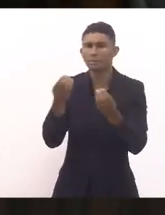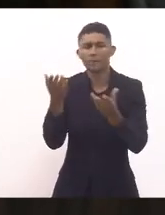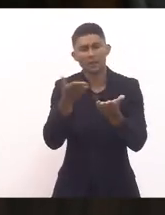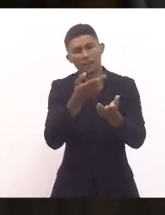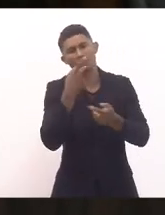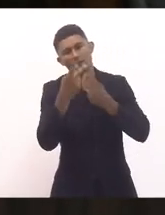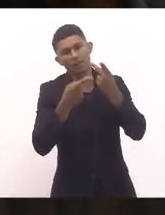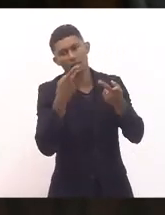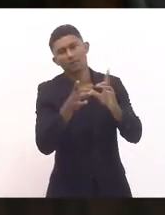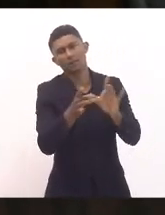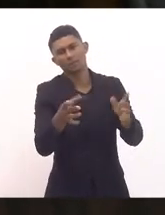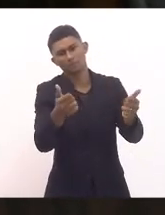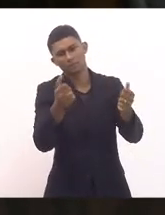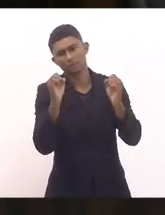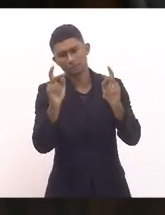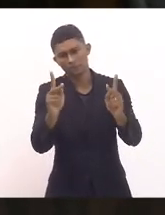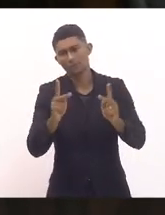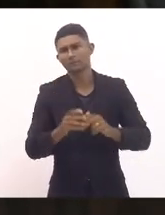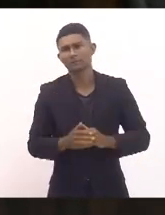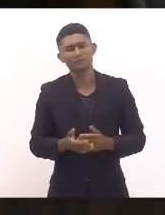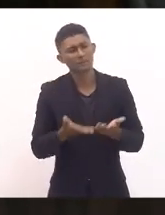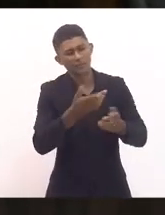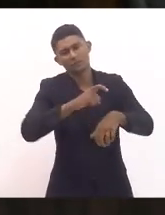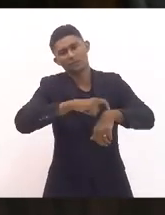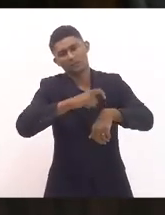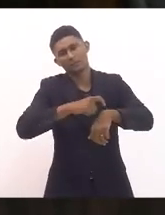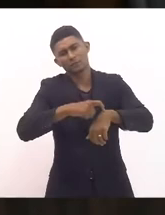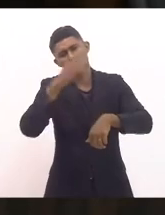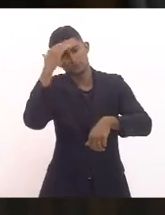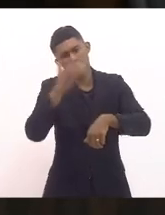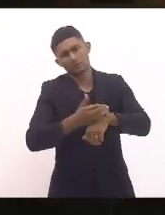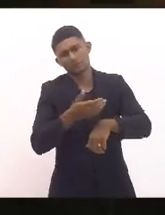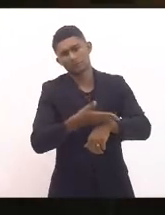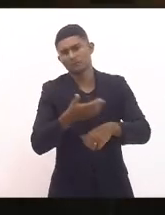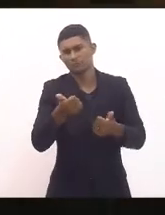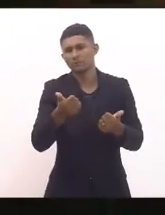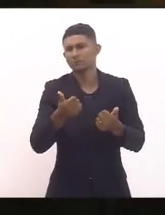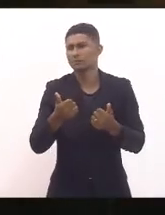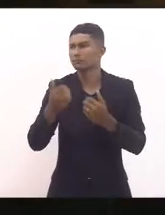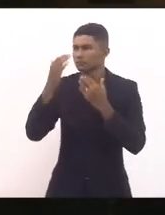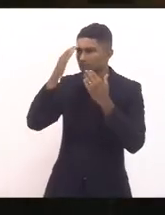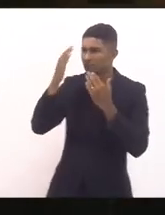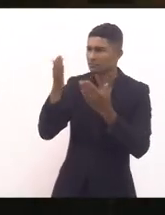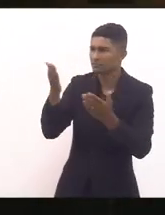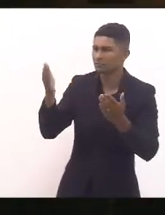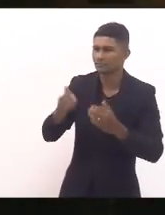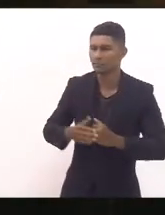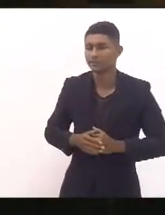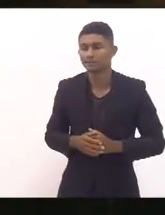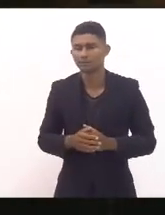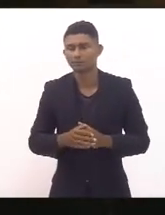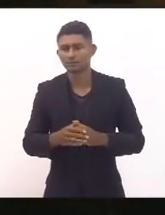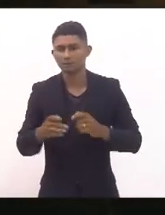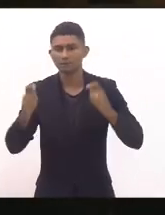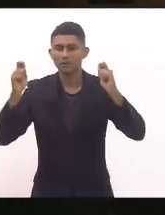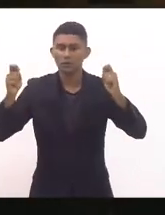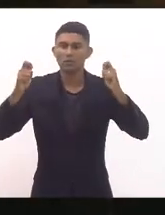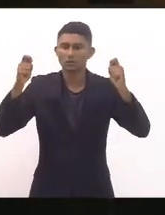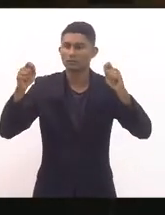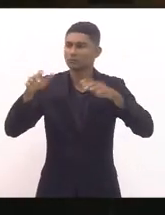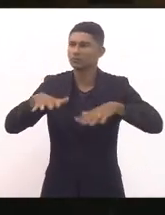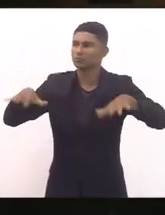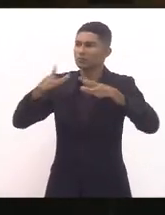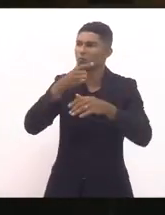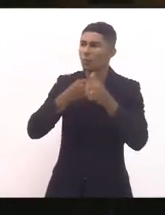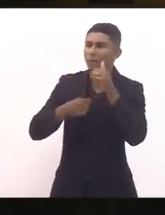fala do parlamento. Ela está dentro do tempo muito regimental. Muito obrigada, senhores e senhoras, torcedoras e